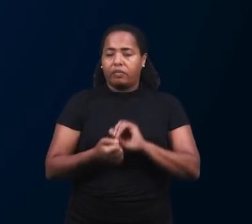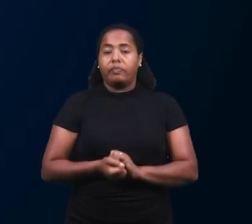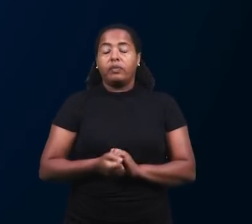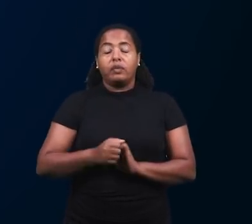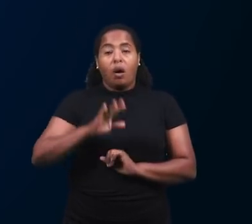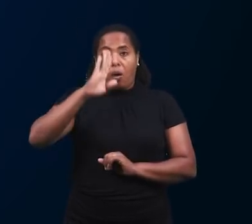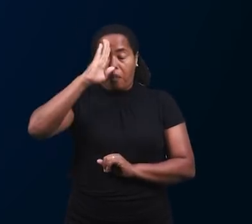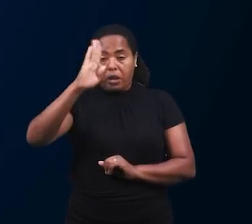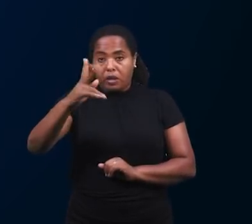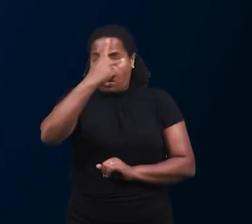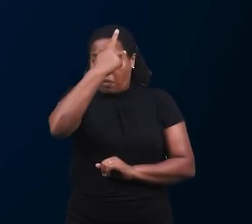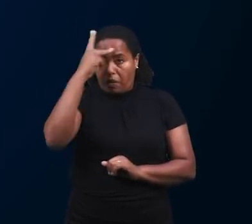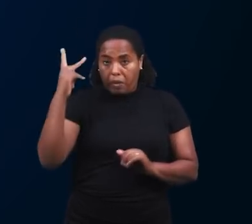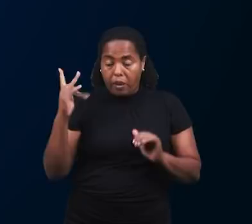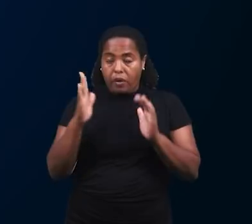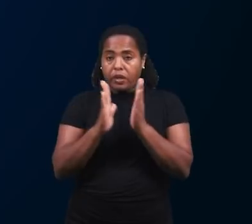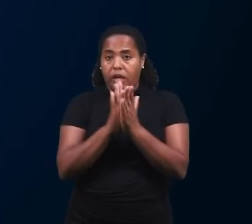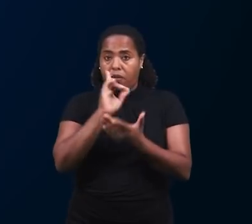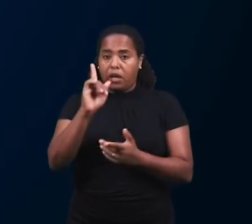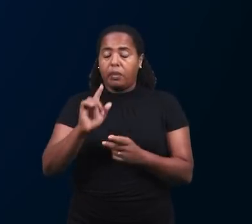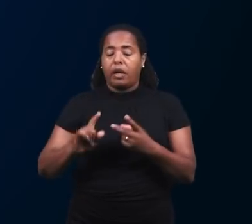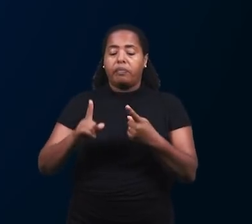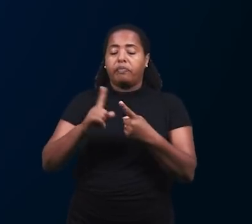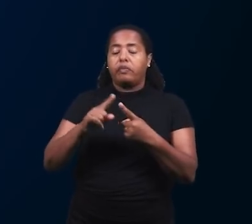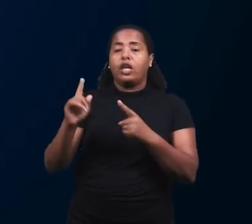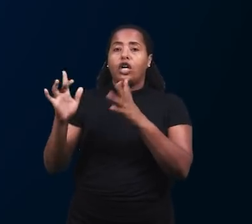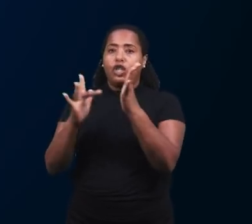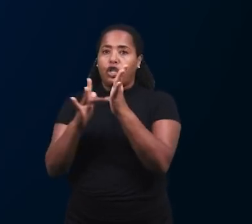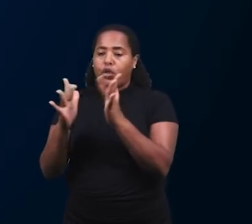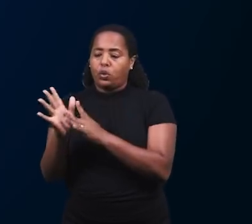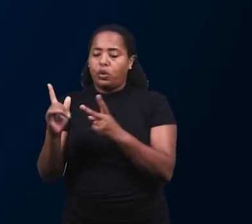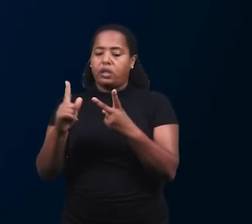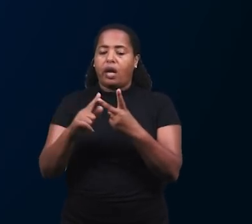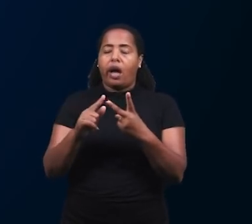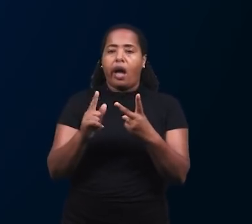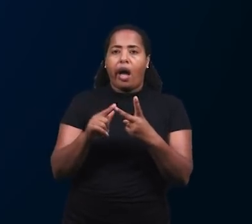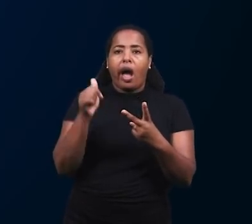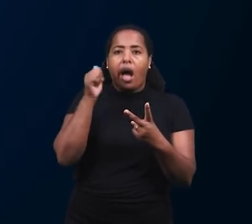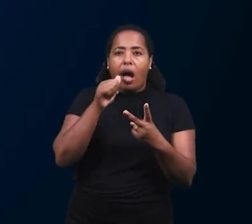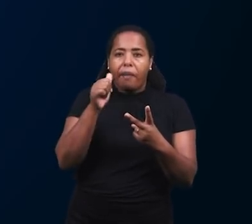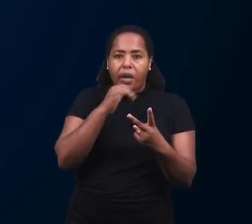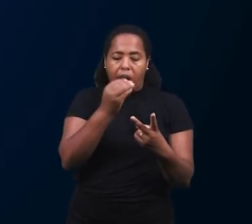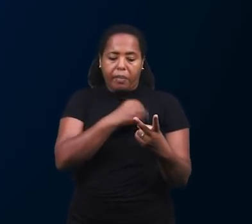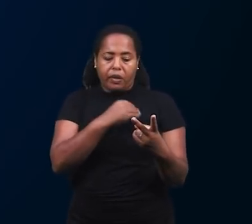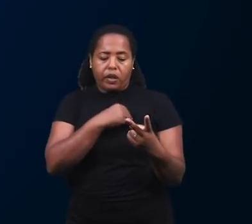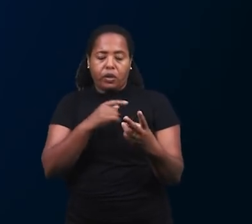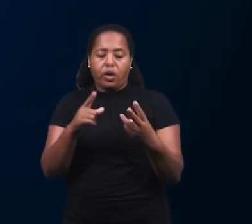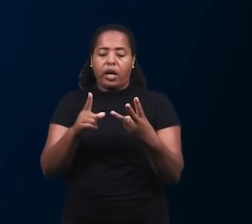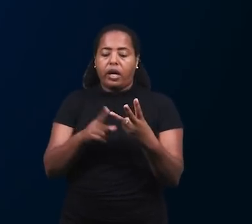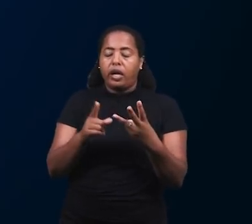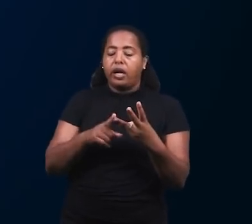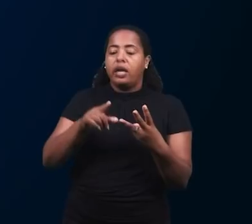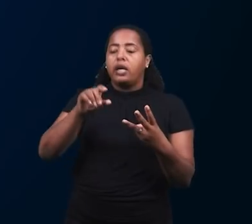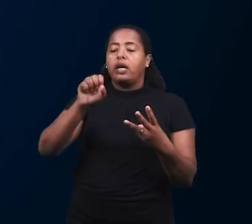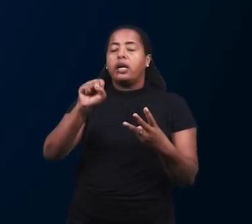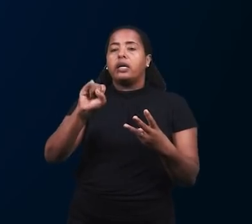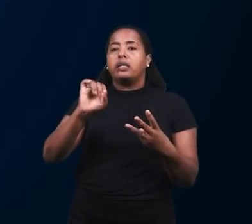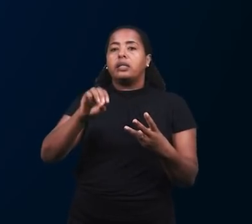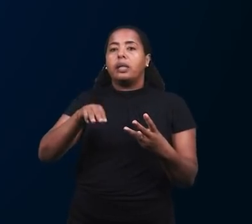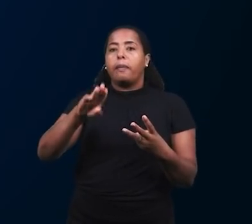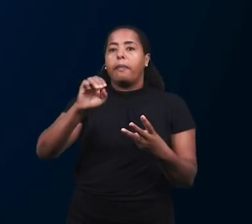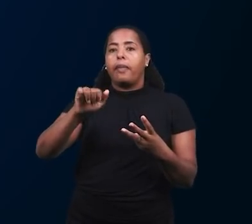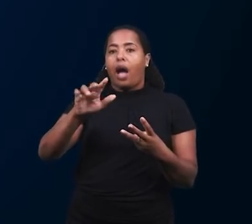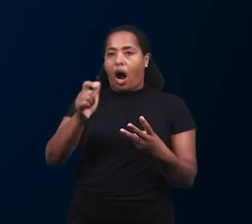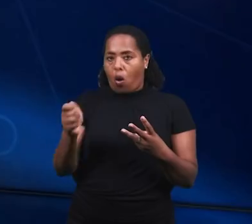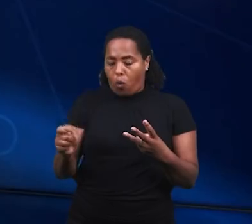personagens citados no texto daquele encontro? Os principais personagens foram Jesus, a mulher pecadora e